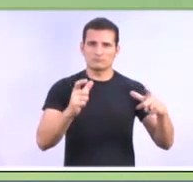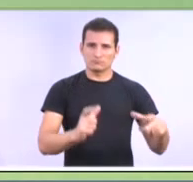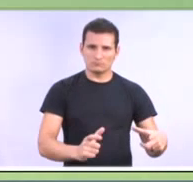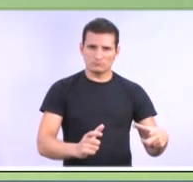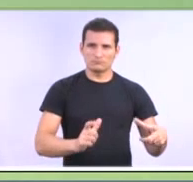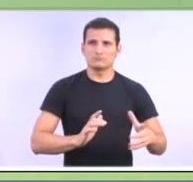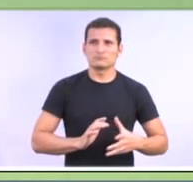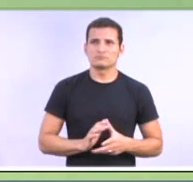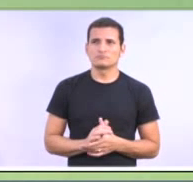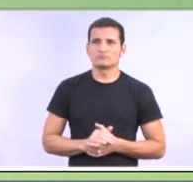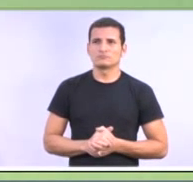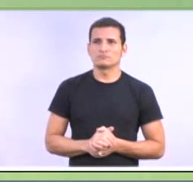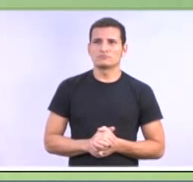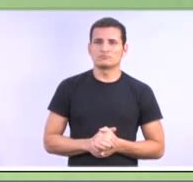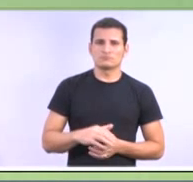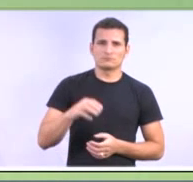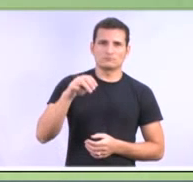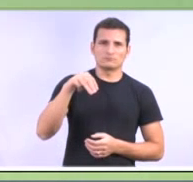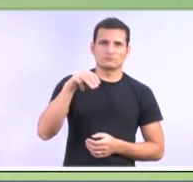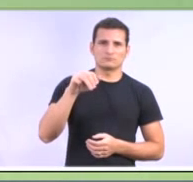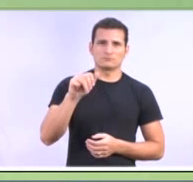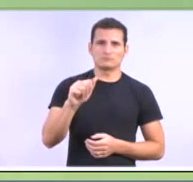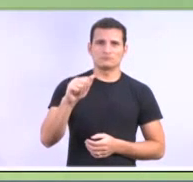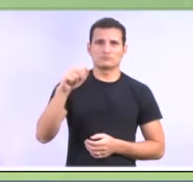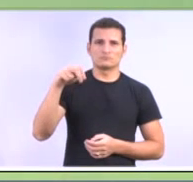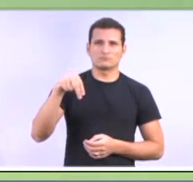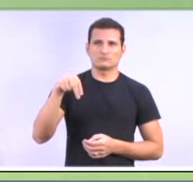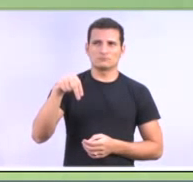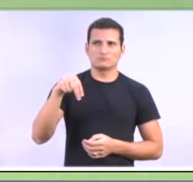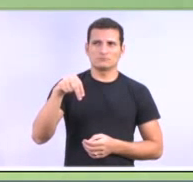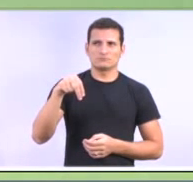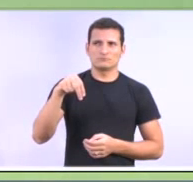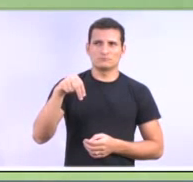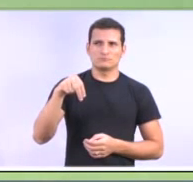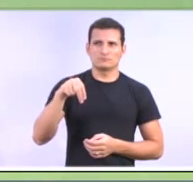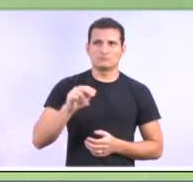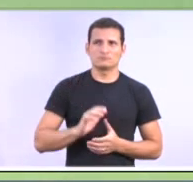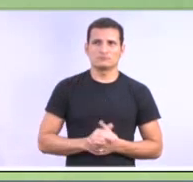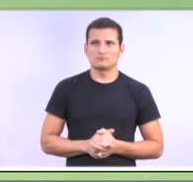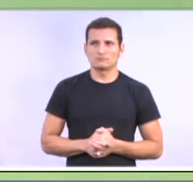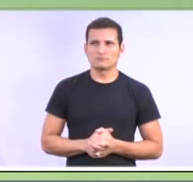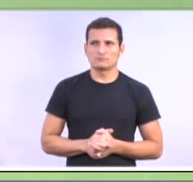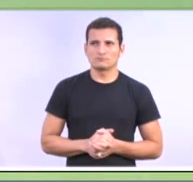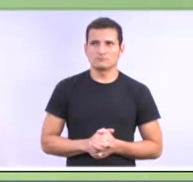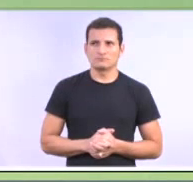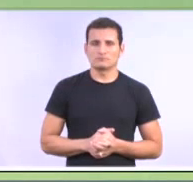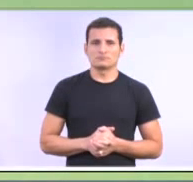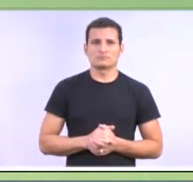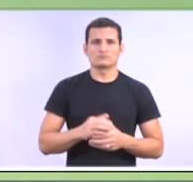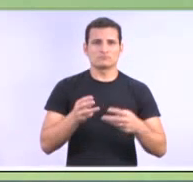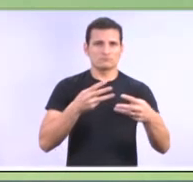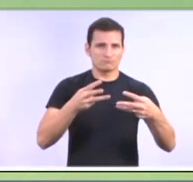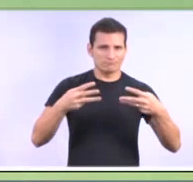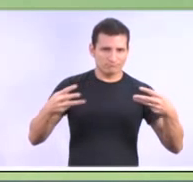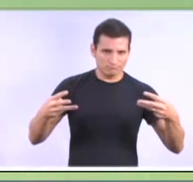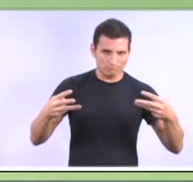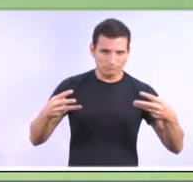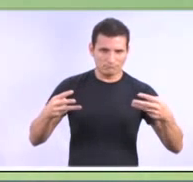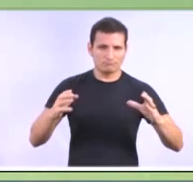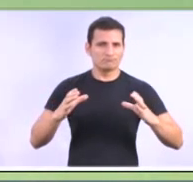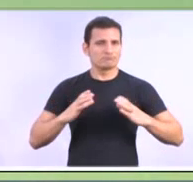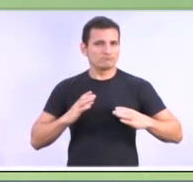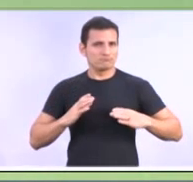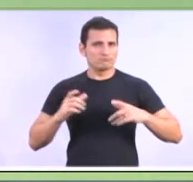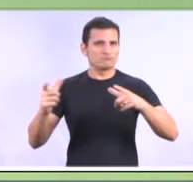local. MAN, que seria Metropolitan Area Network, ou rede metropolitana. E